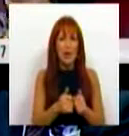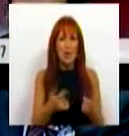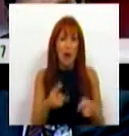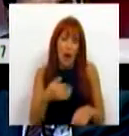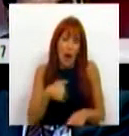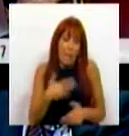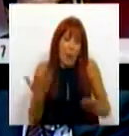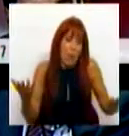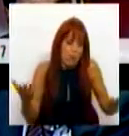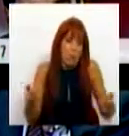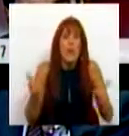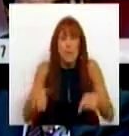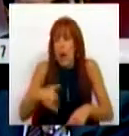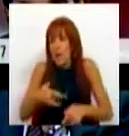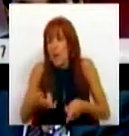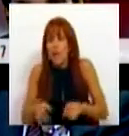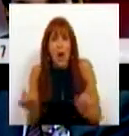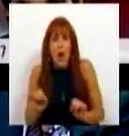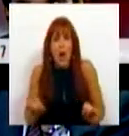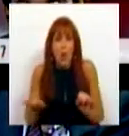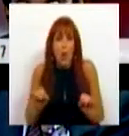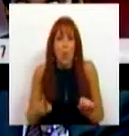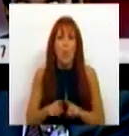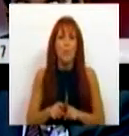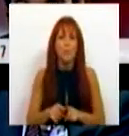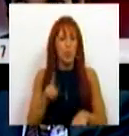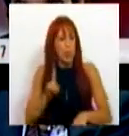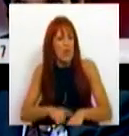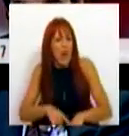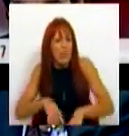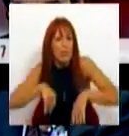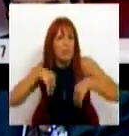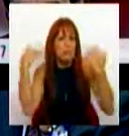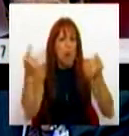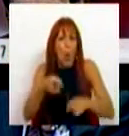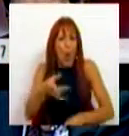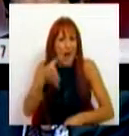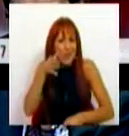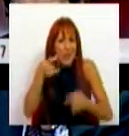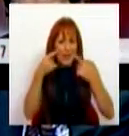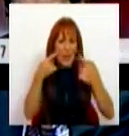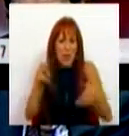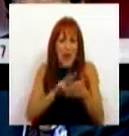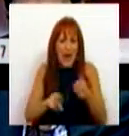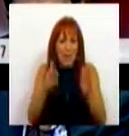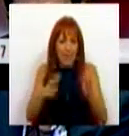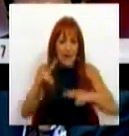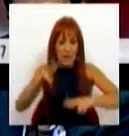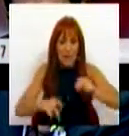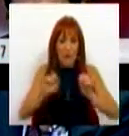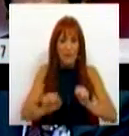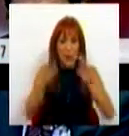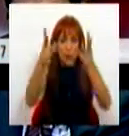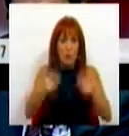é pena. Como também é pena que não tenha tido o tempo ou a atenção para ler a parte fiscal do